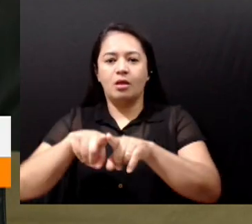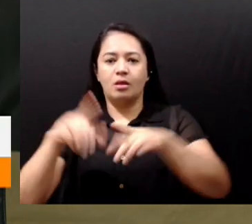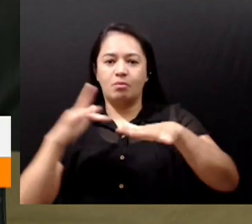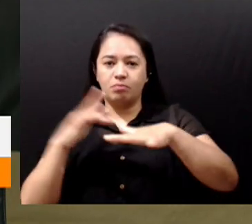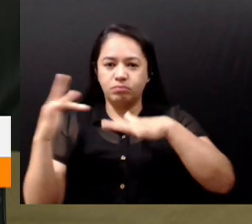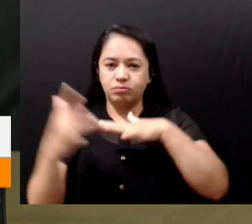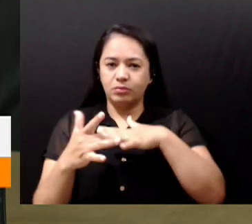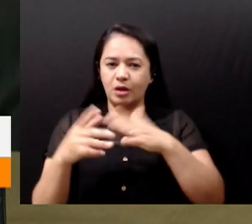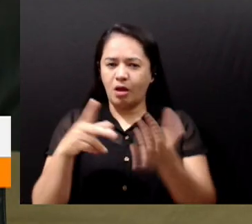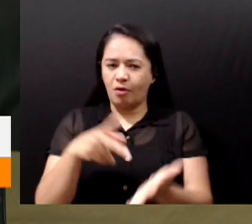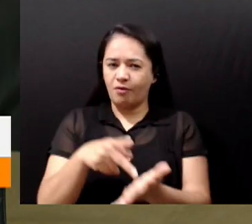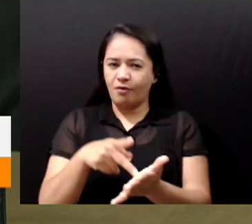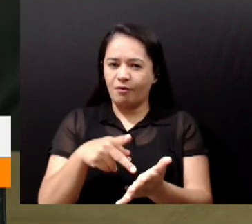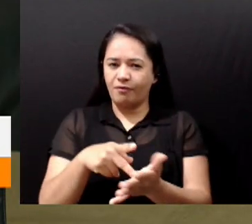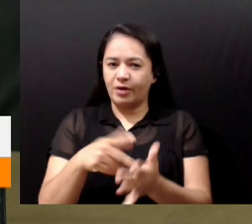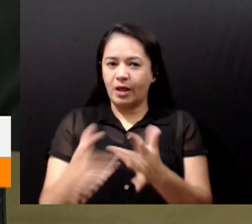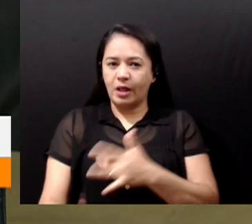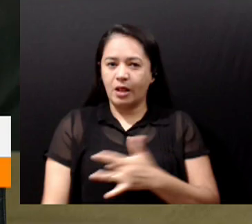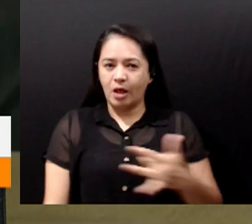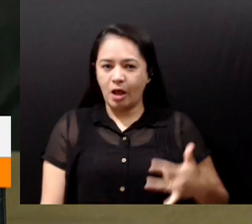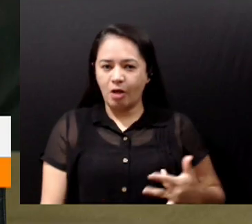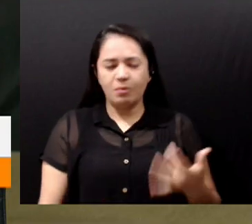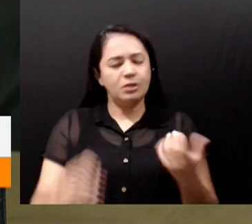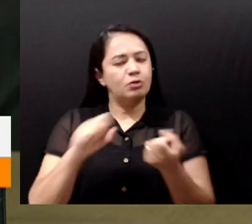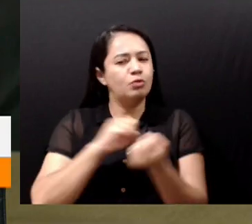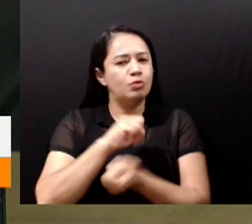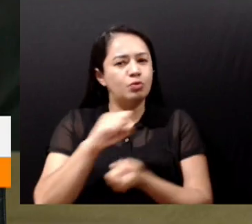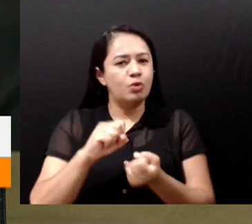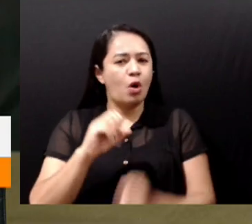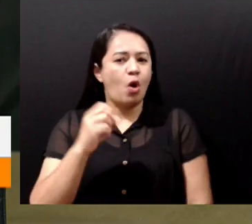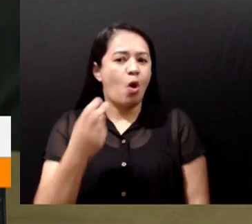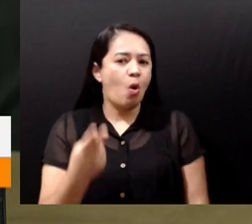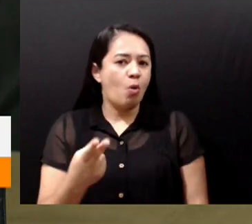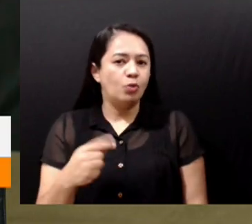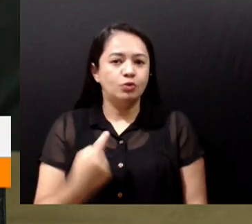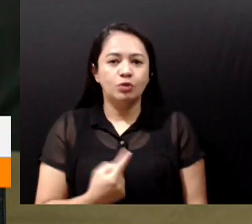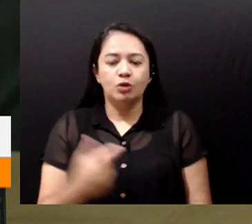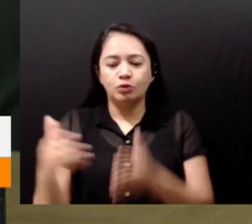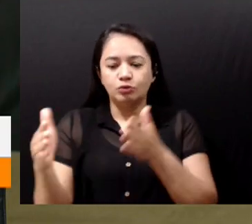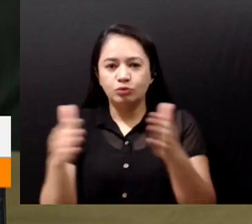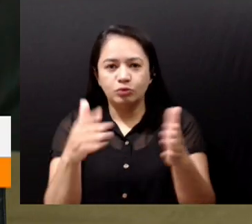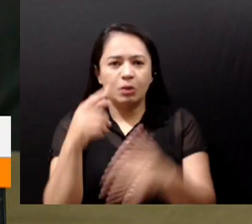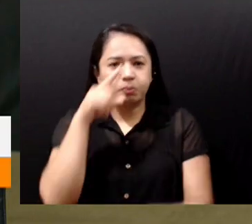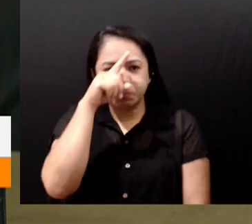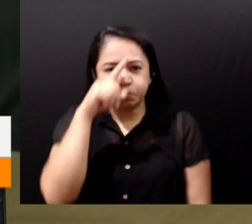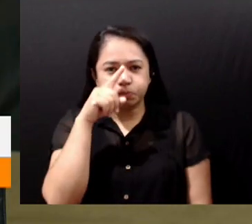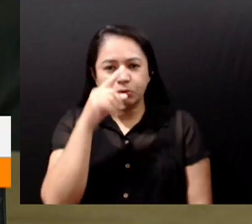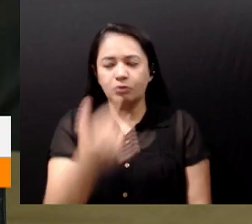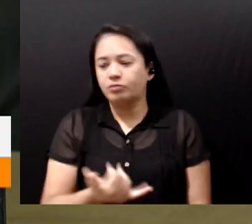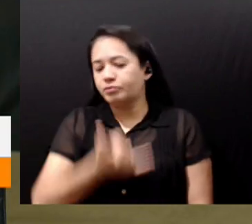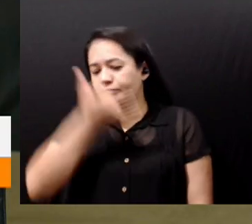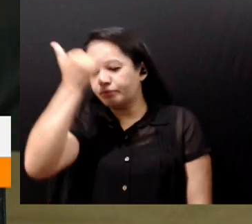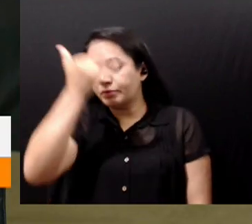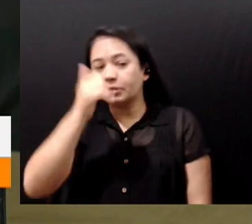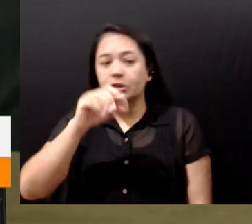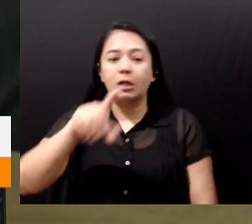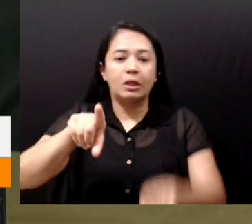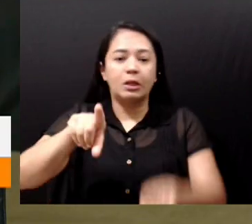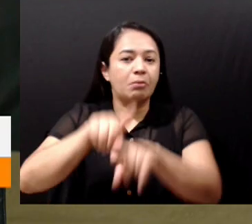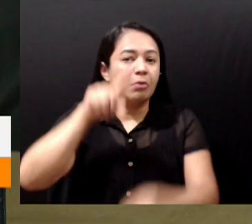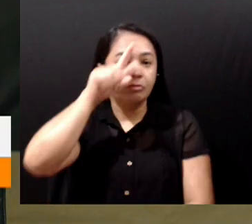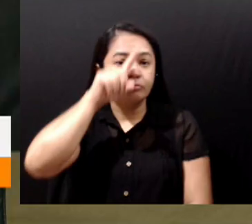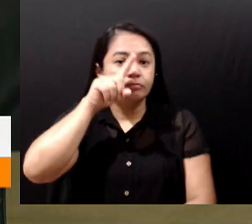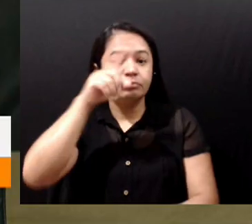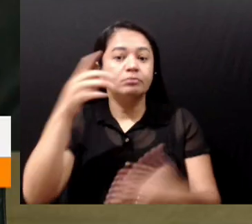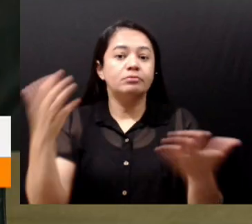uma saúde sustentável ou nos colocam em um caminho perigoso de frustração e de riscos? Bom, vamos lá. Para nos ajudar a